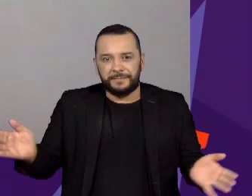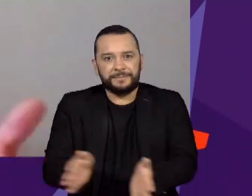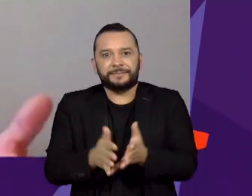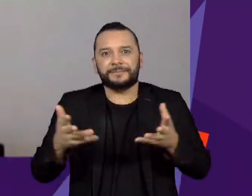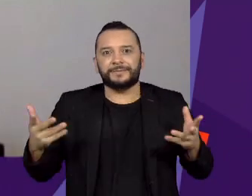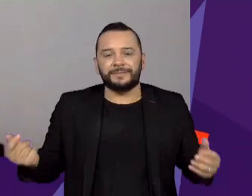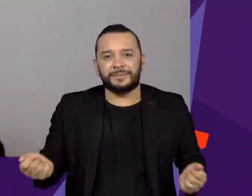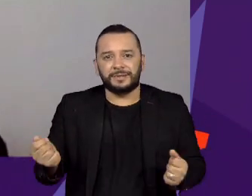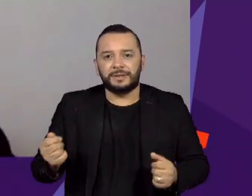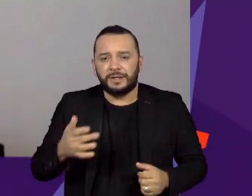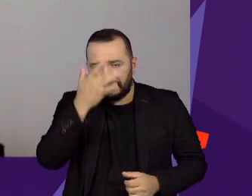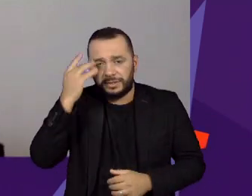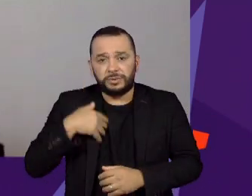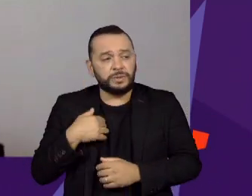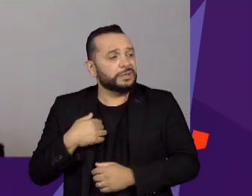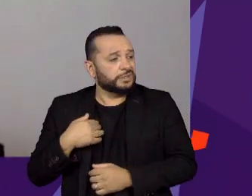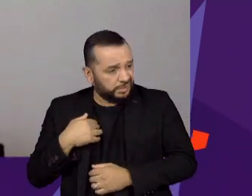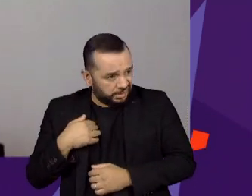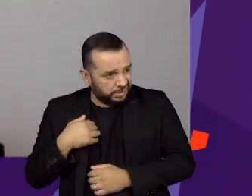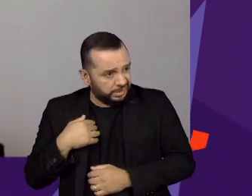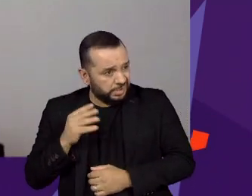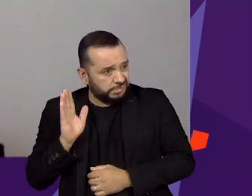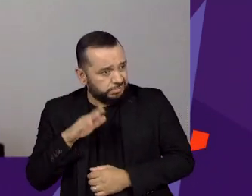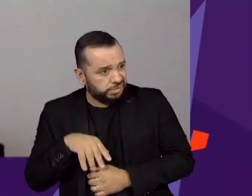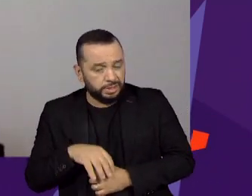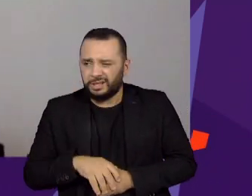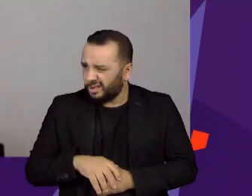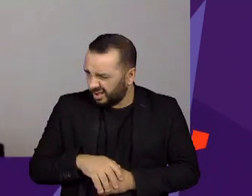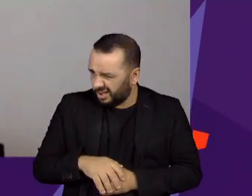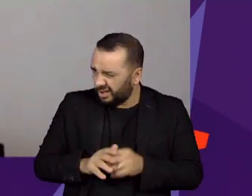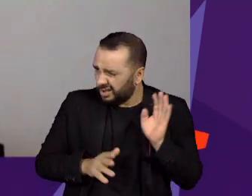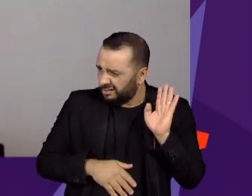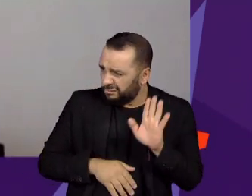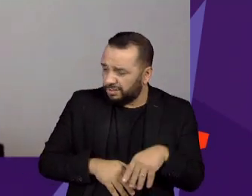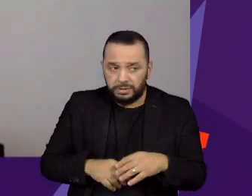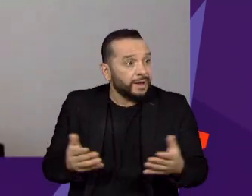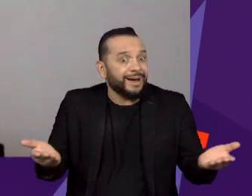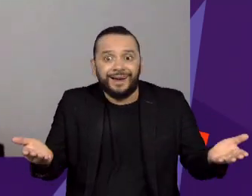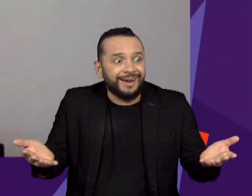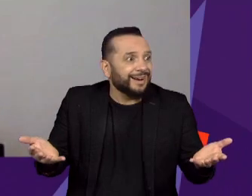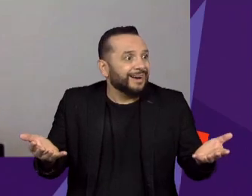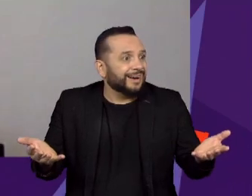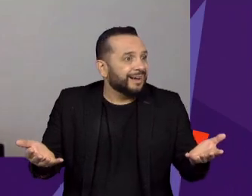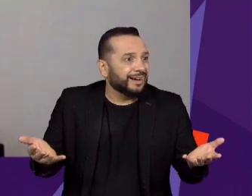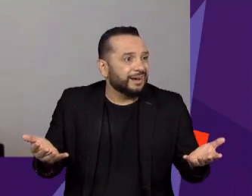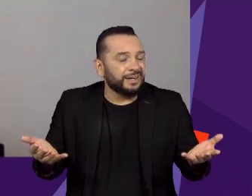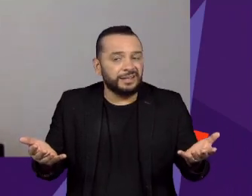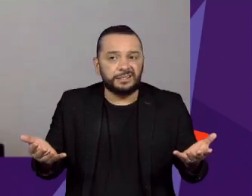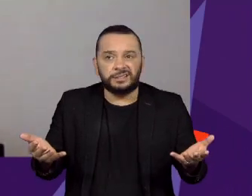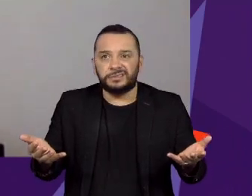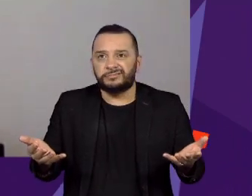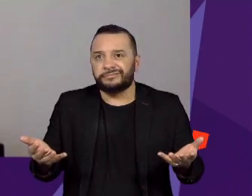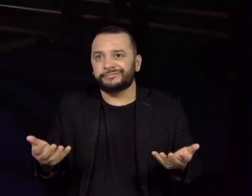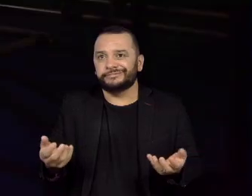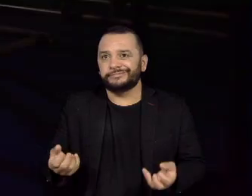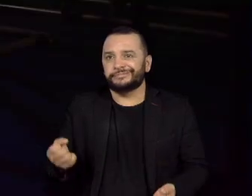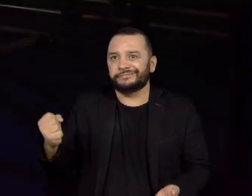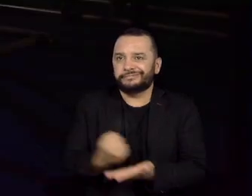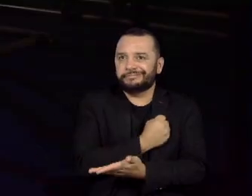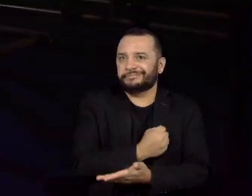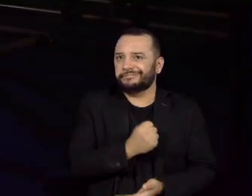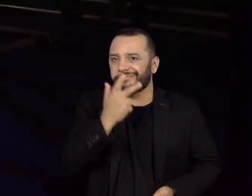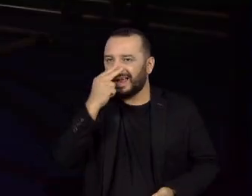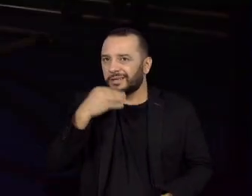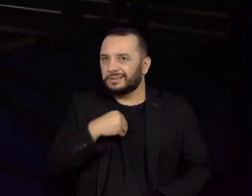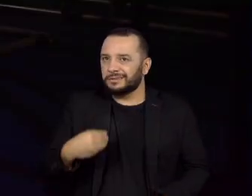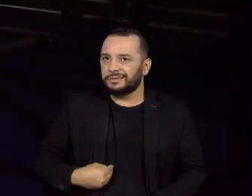mas não tem alcance para entender a dimensão de um programa desse. Então, era uma coisa mais distante. Agora, quando veio